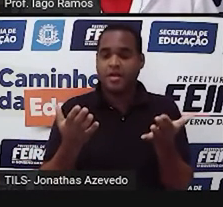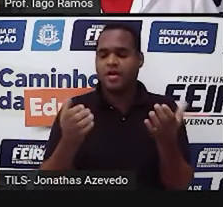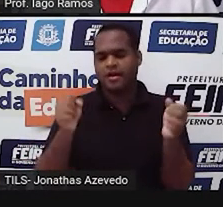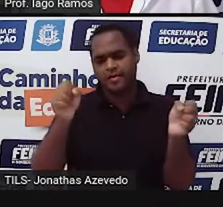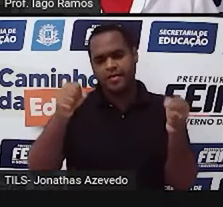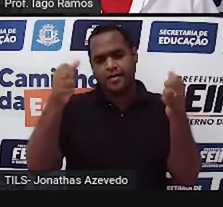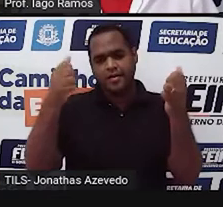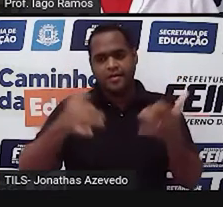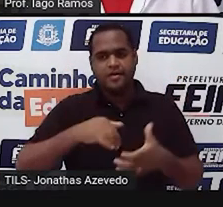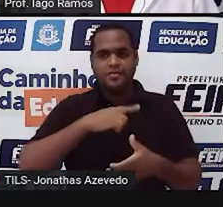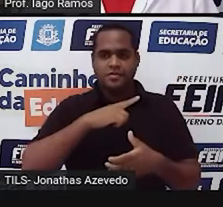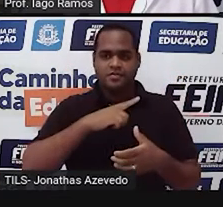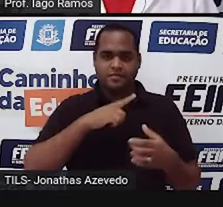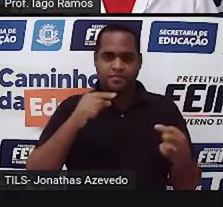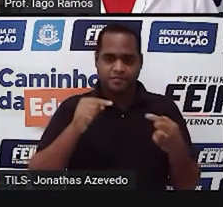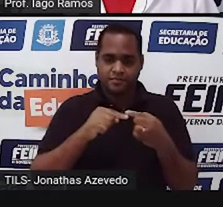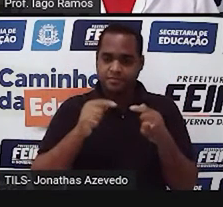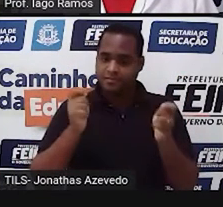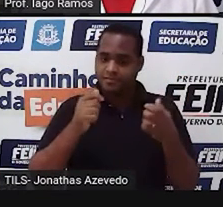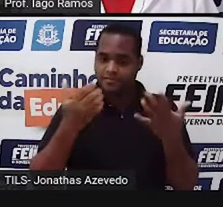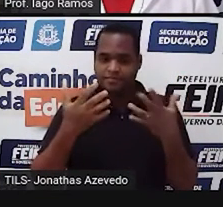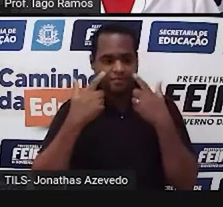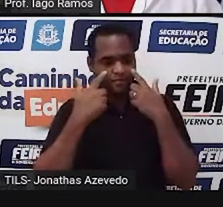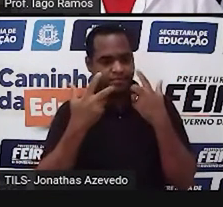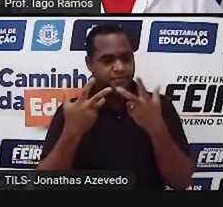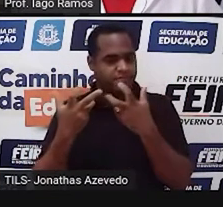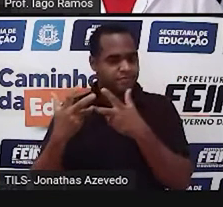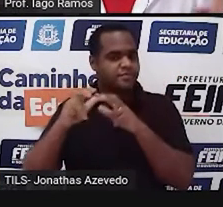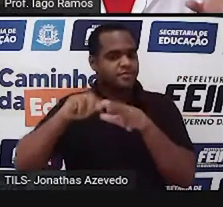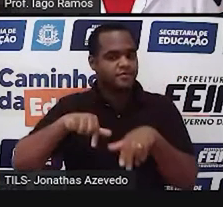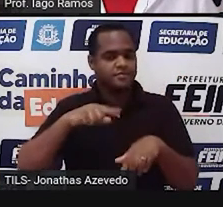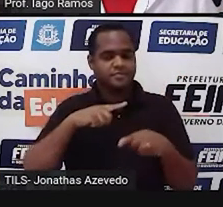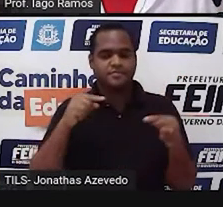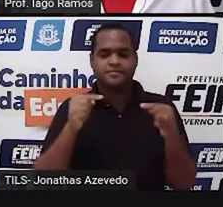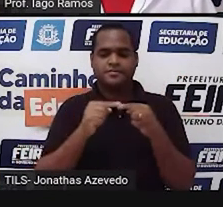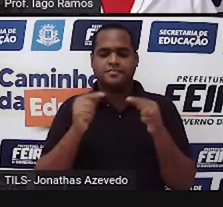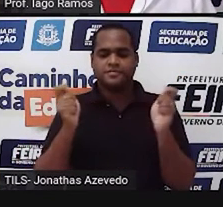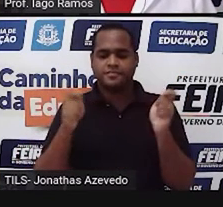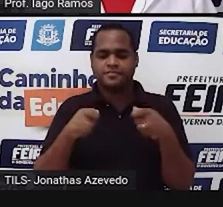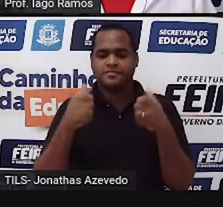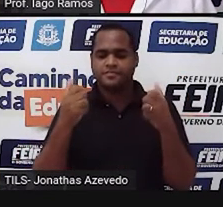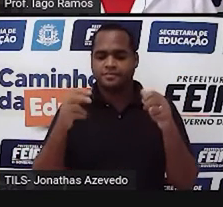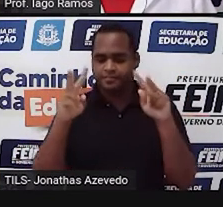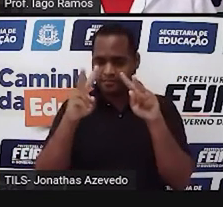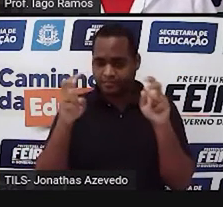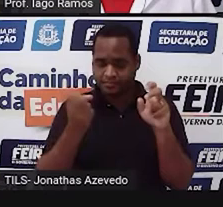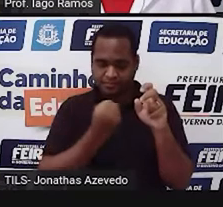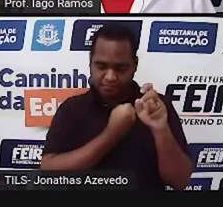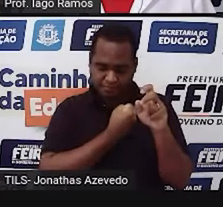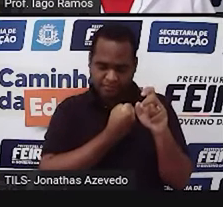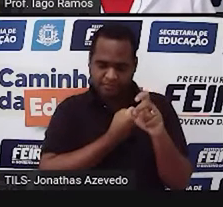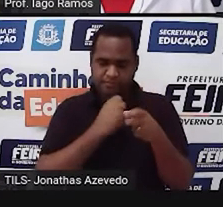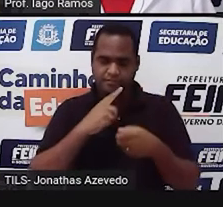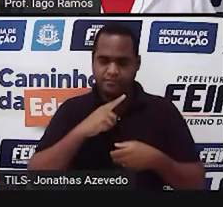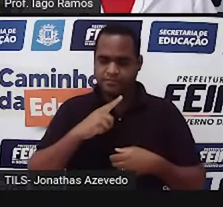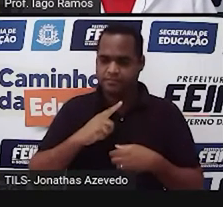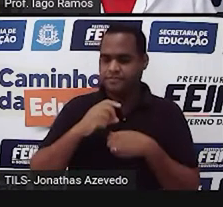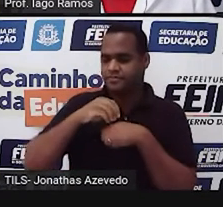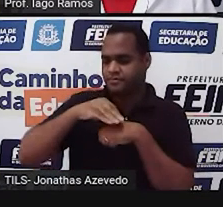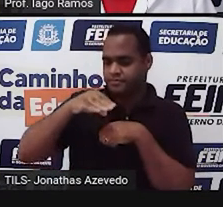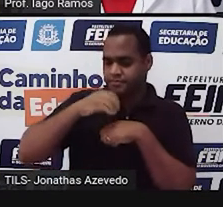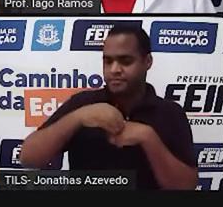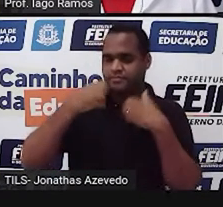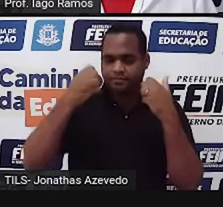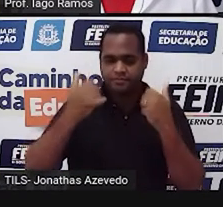Que bacana bom então já deu para perceber tá que o tema da aula tem a ver com Ah mas então vou trazer